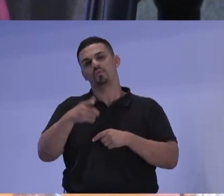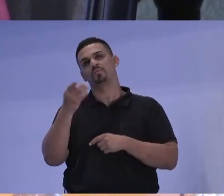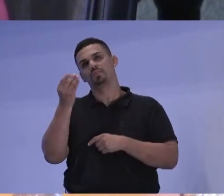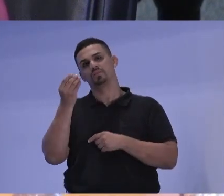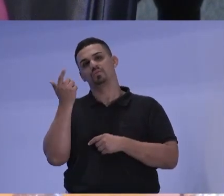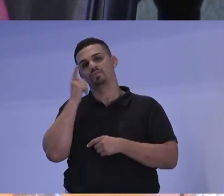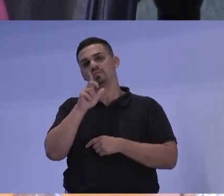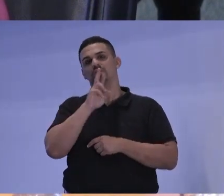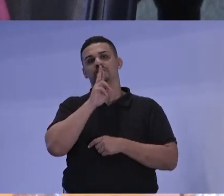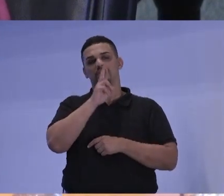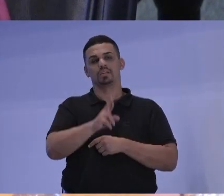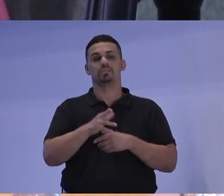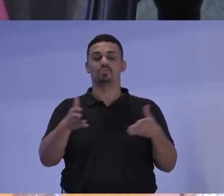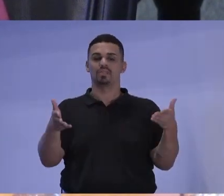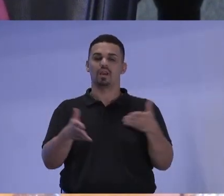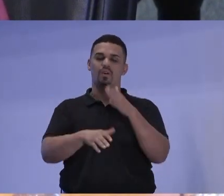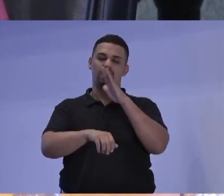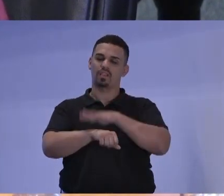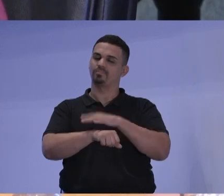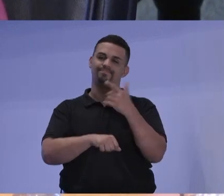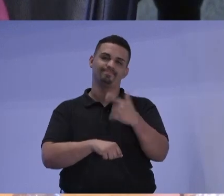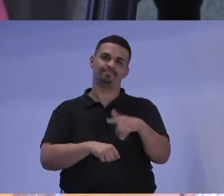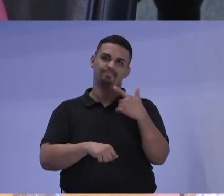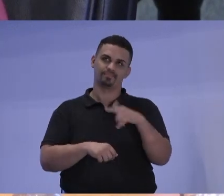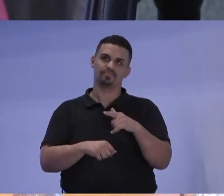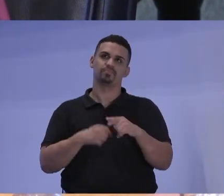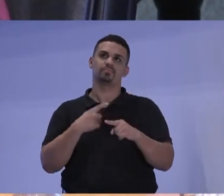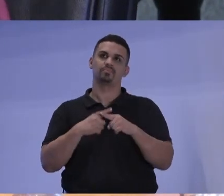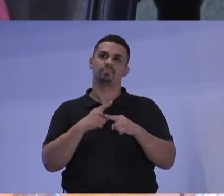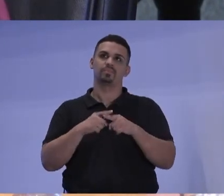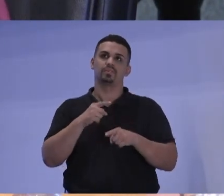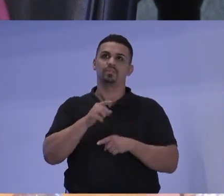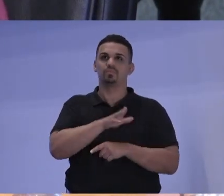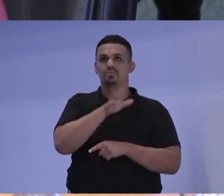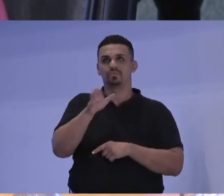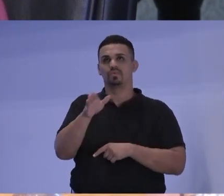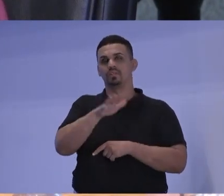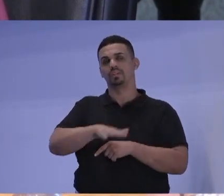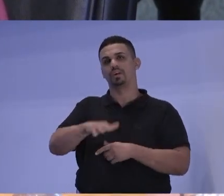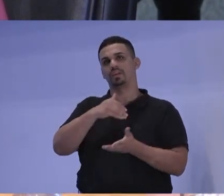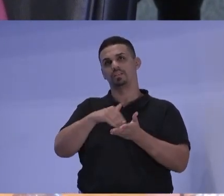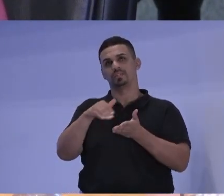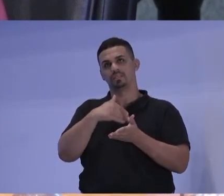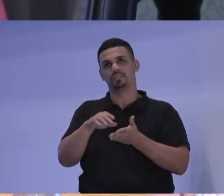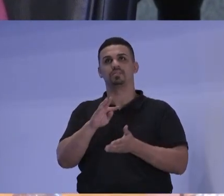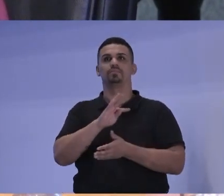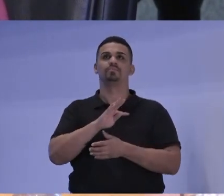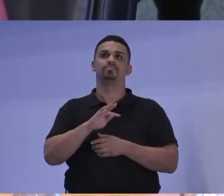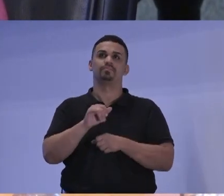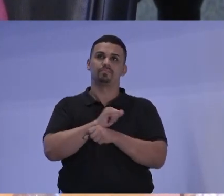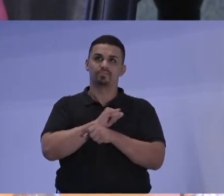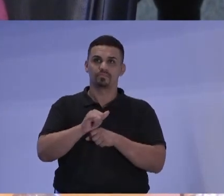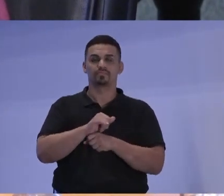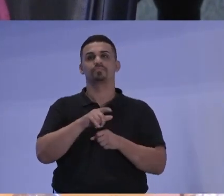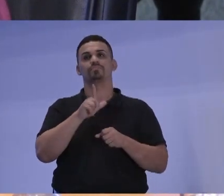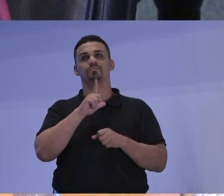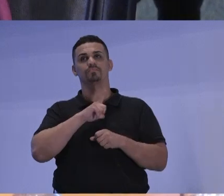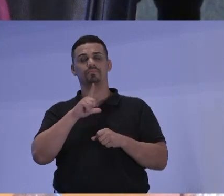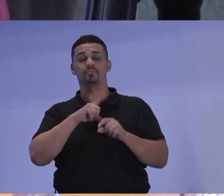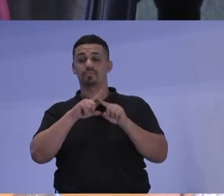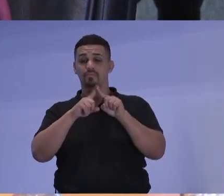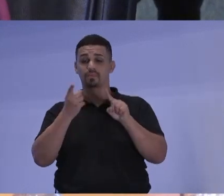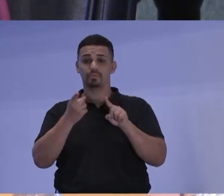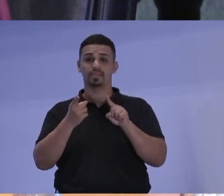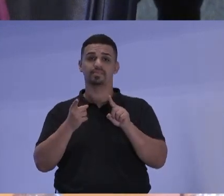essa resposta ainda, porque fomos à secretaria na área de planejamento, tivemos a reunião com a coordenação técnica do Ministério, e, de fato, é algo